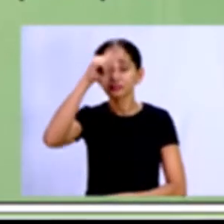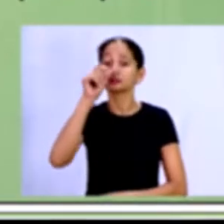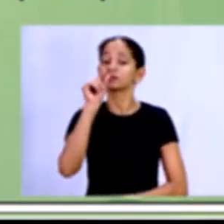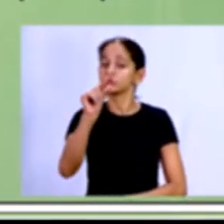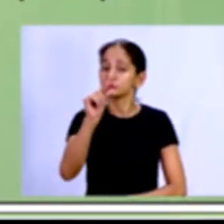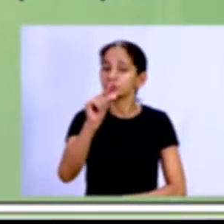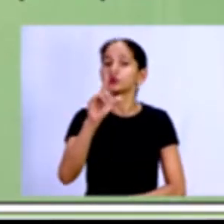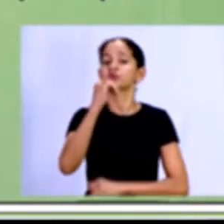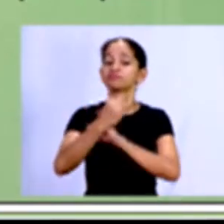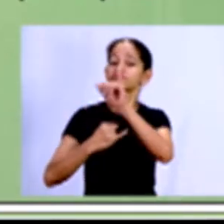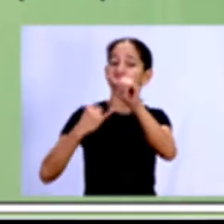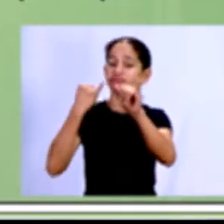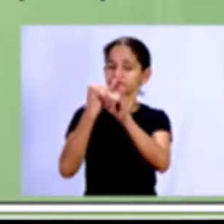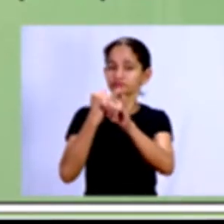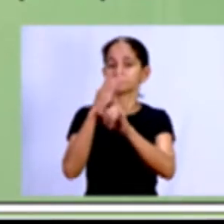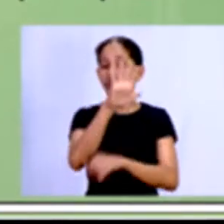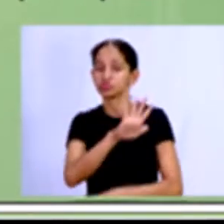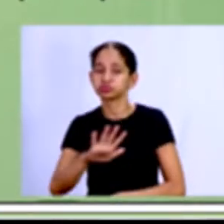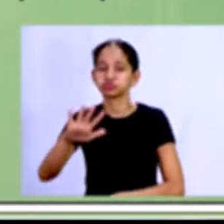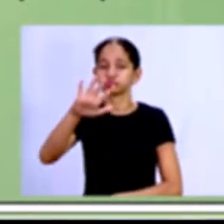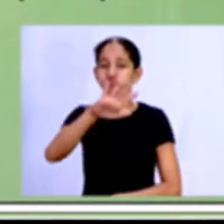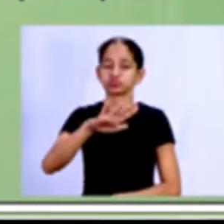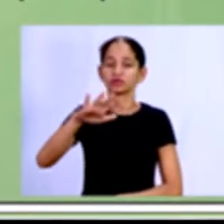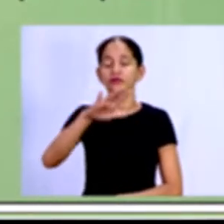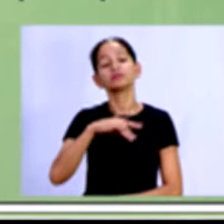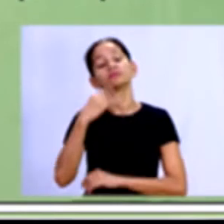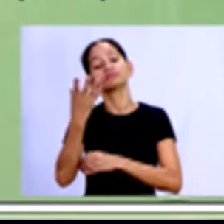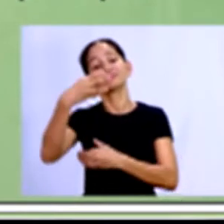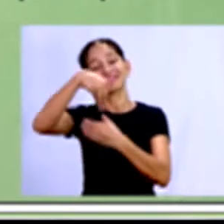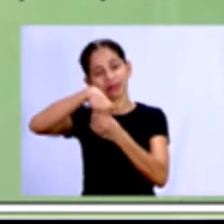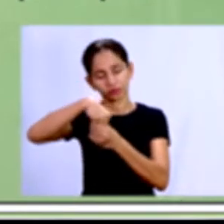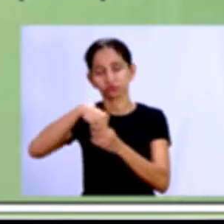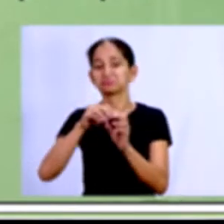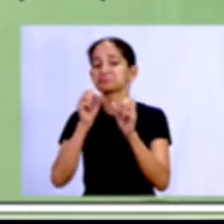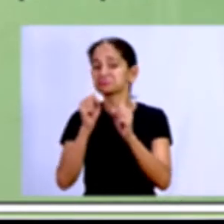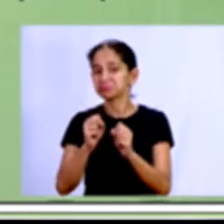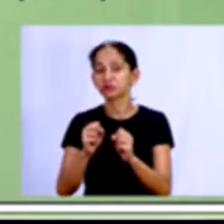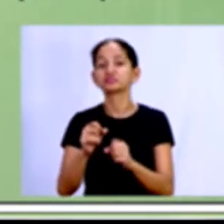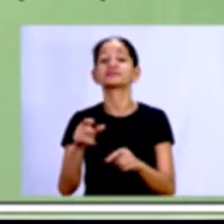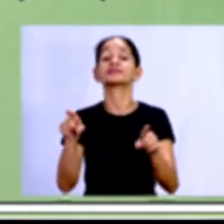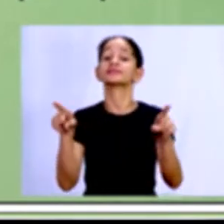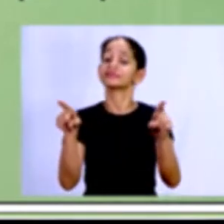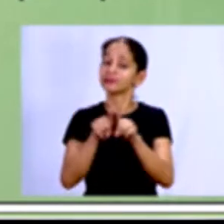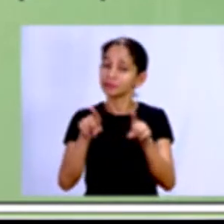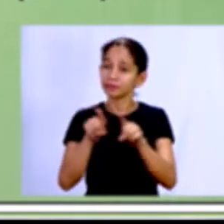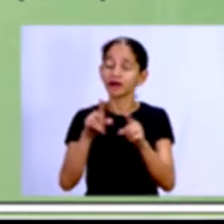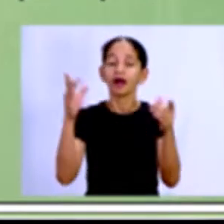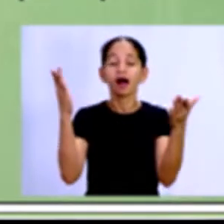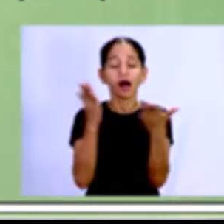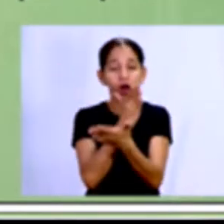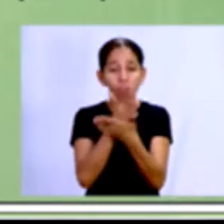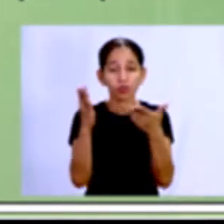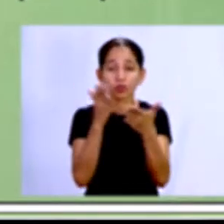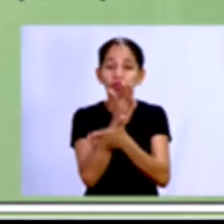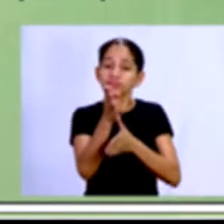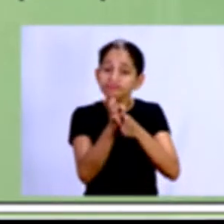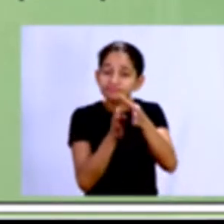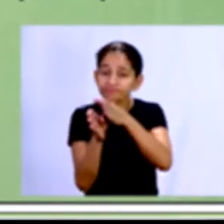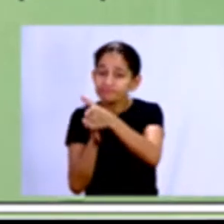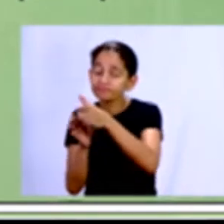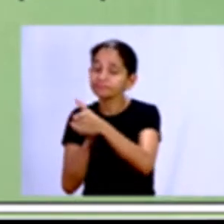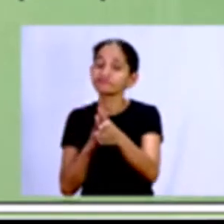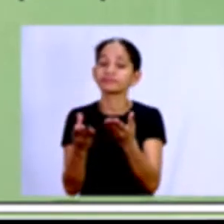sobre as redes sociais, que foi o que nós acabamos de comentar, e as netiquetas, que são muito importantes para a